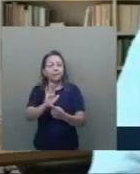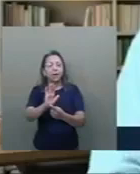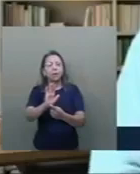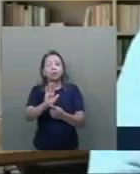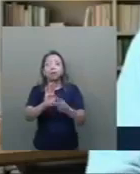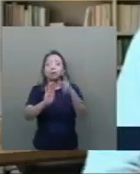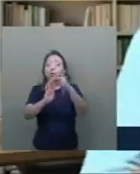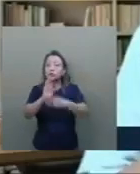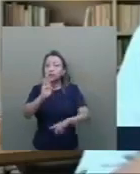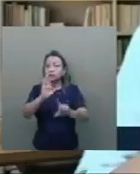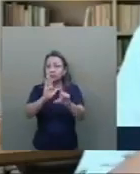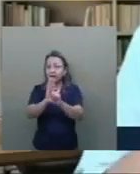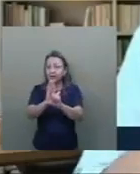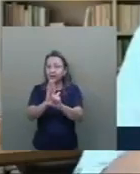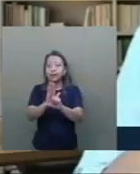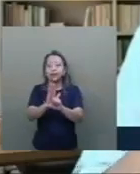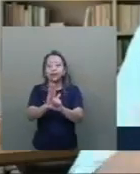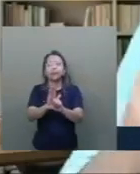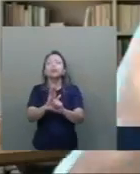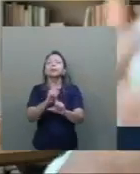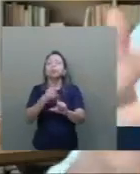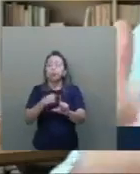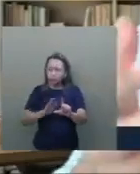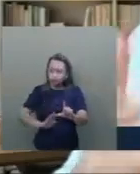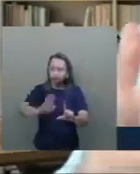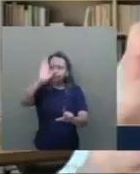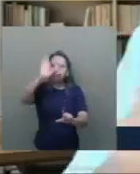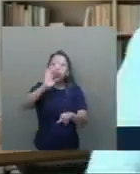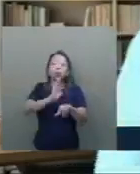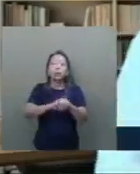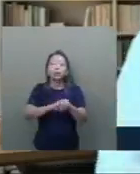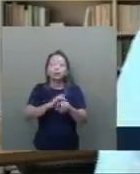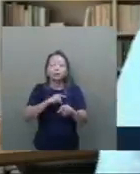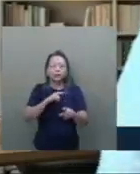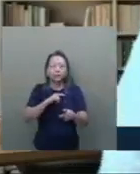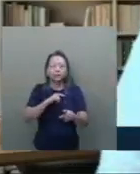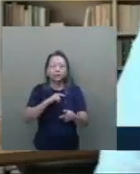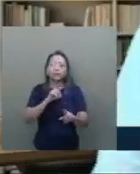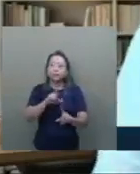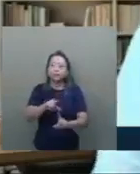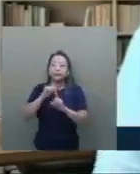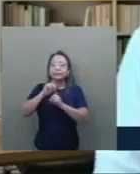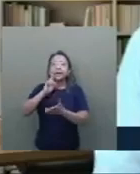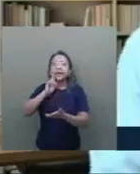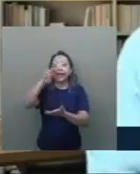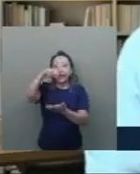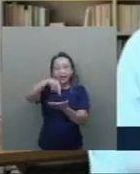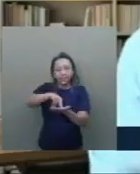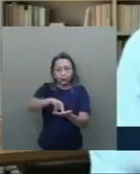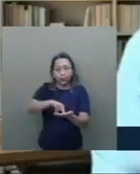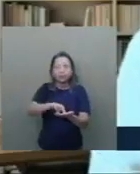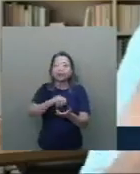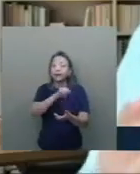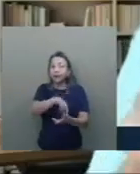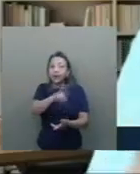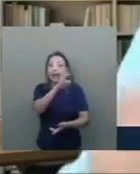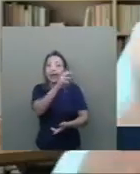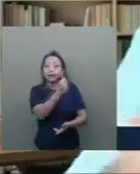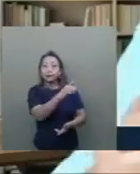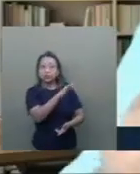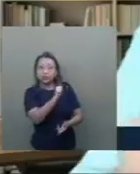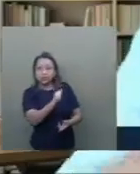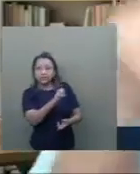projeto de lei, e eu me prontifiquei, quando fui provocado a ser relator, para que Abdias Nascimento esteja,